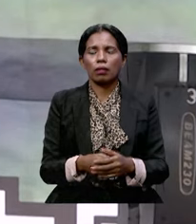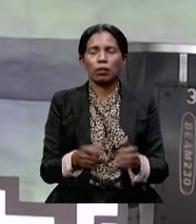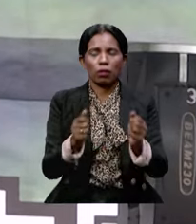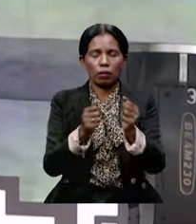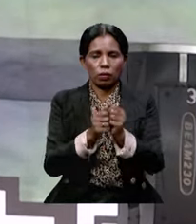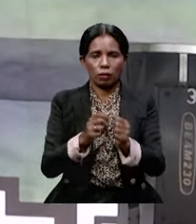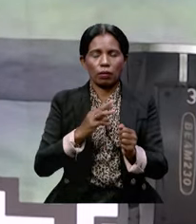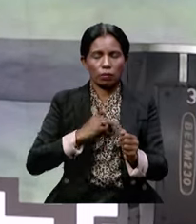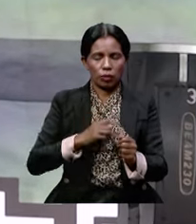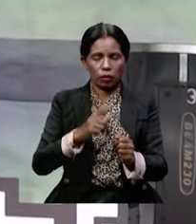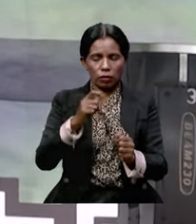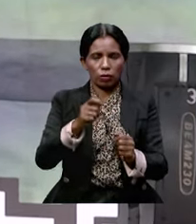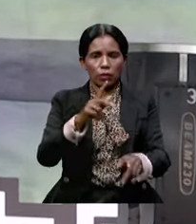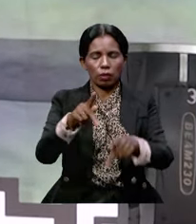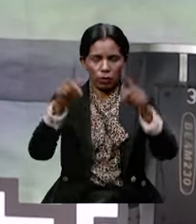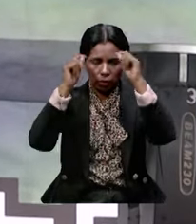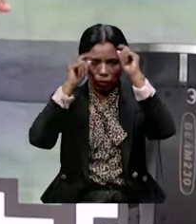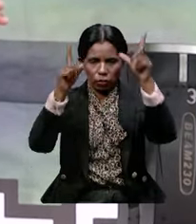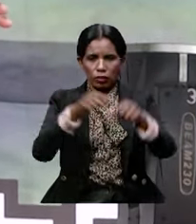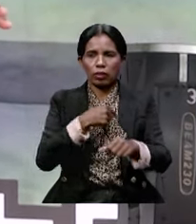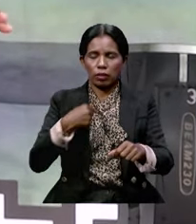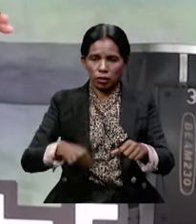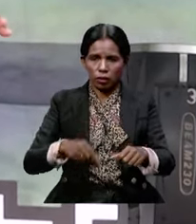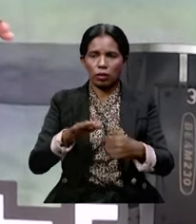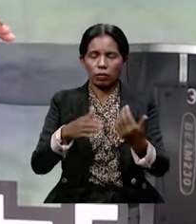Natuto, Timor, China.